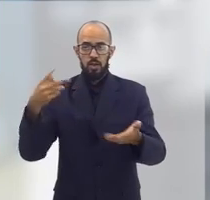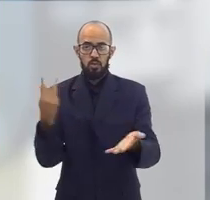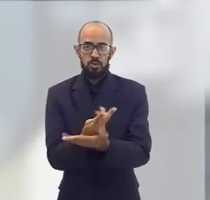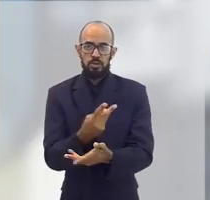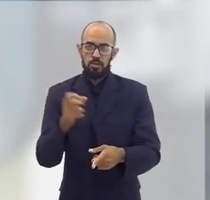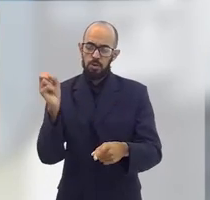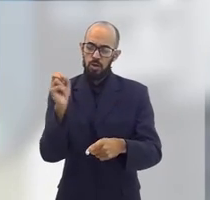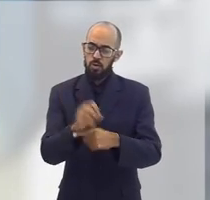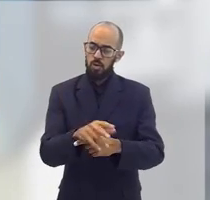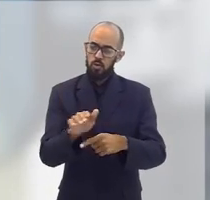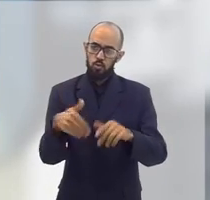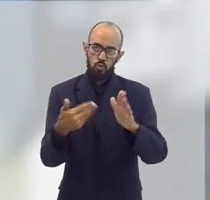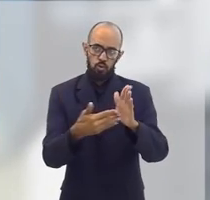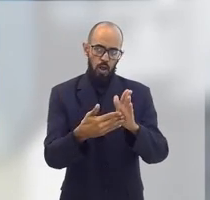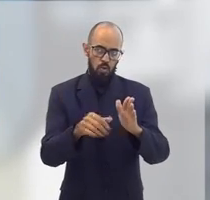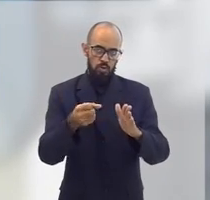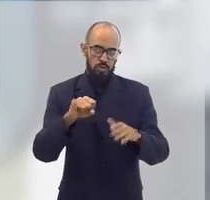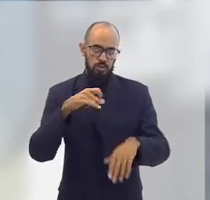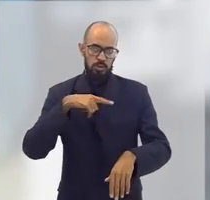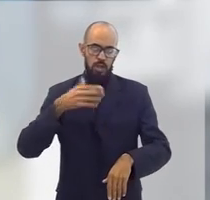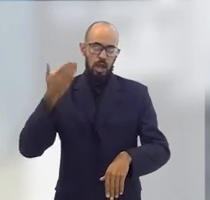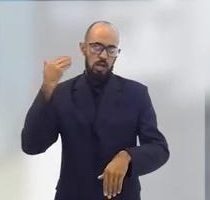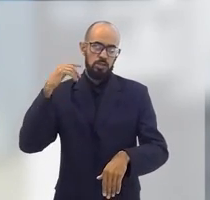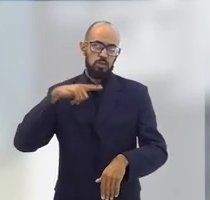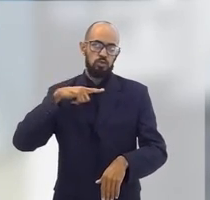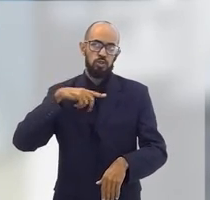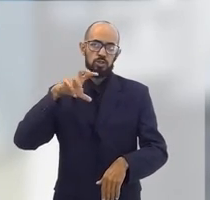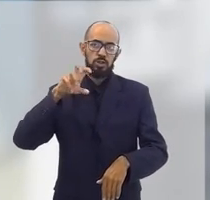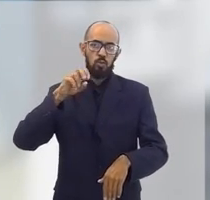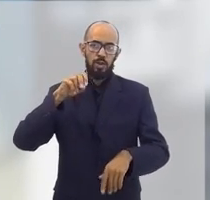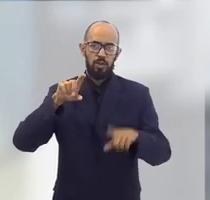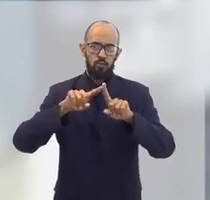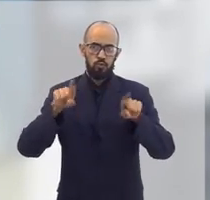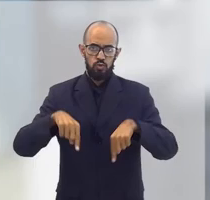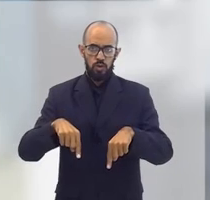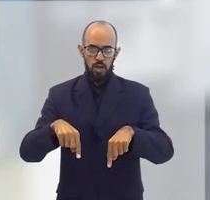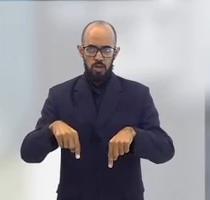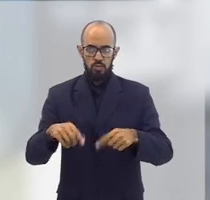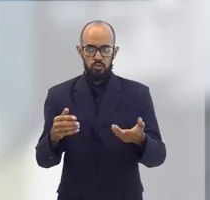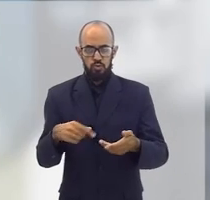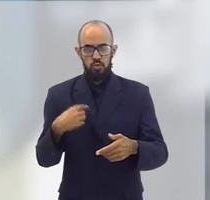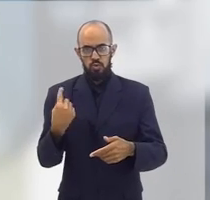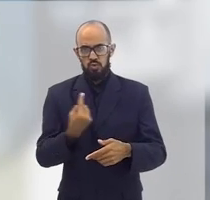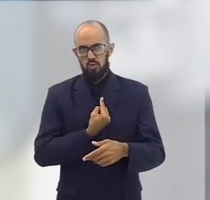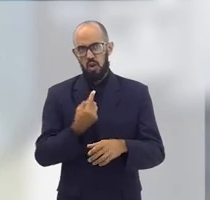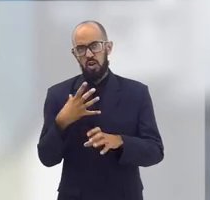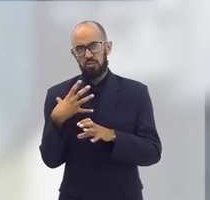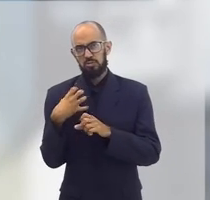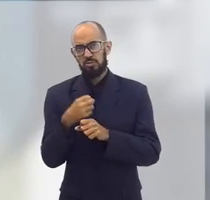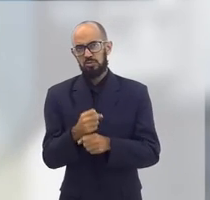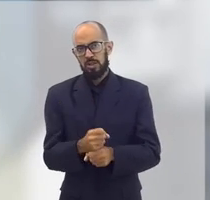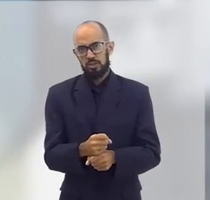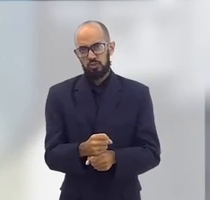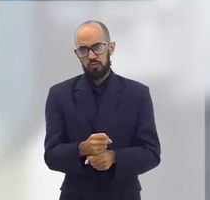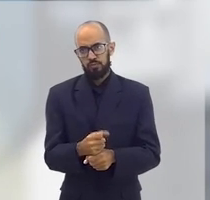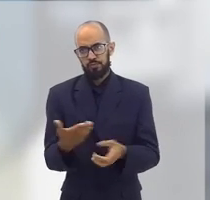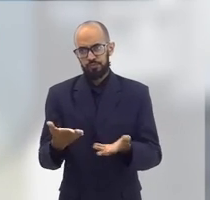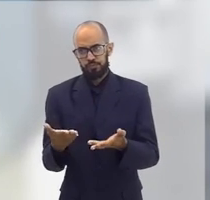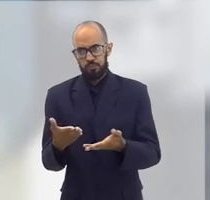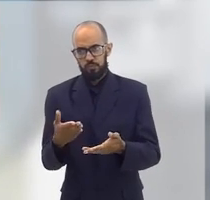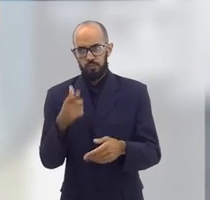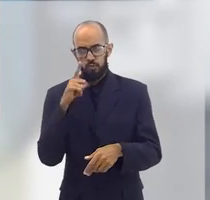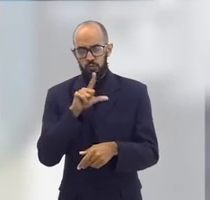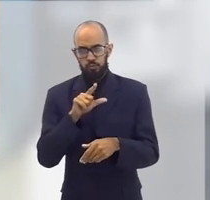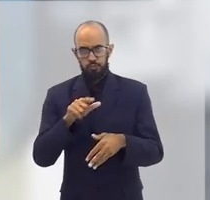uma recontratação integral. Então, se eu tinha, antes da pandemia, 50 funcionários, a nossa estimativa, a Brasel, é que